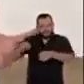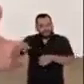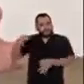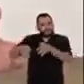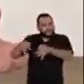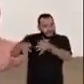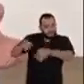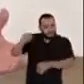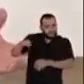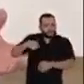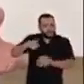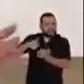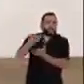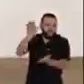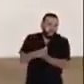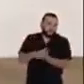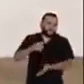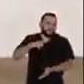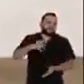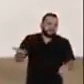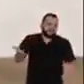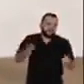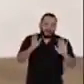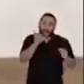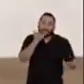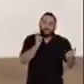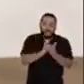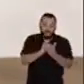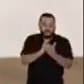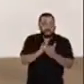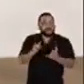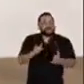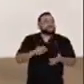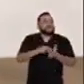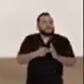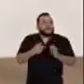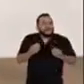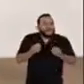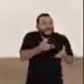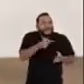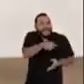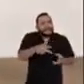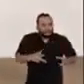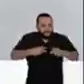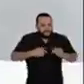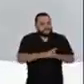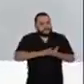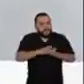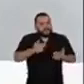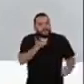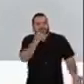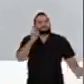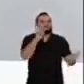você dá à pessoa aquilo que ela merece enquanto que o perdão é você dar a uma pessoa que nunca não merece no sentido de que não é